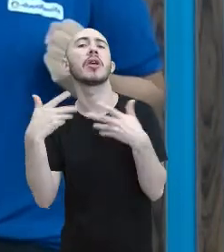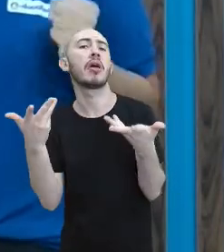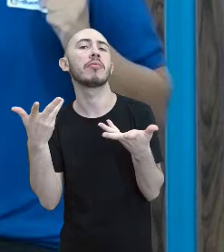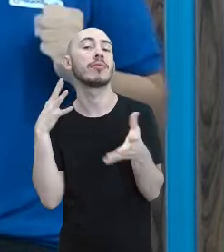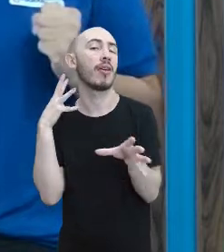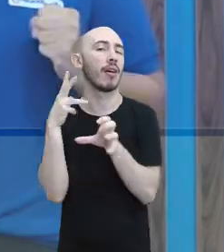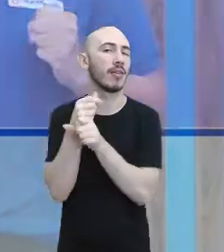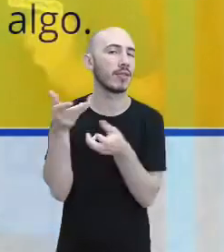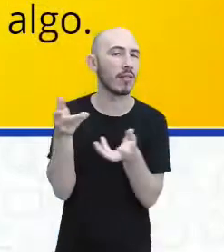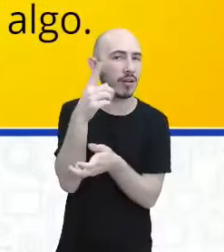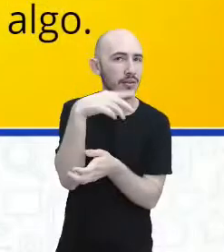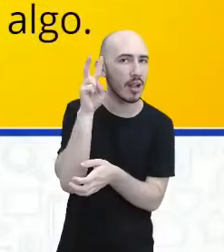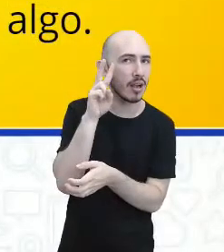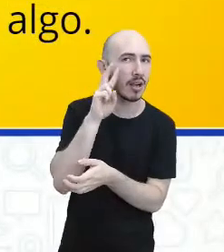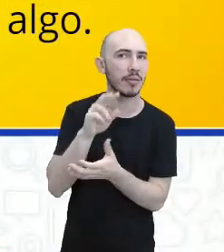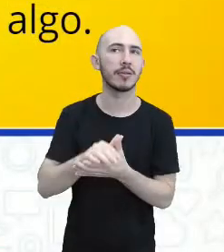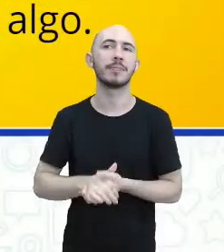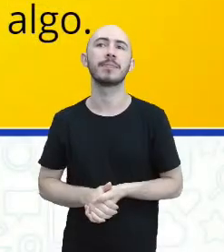tutorial? Vocês lembram?